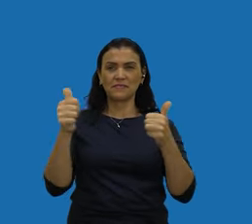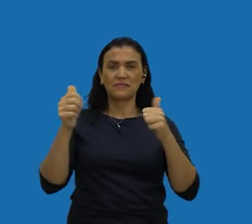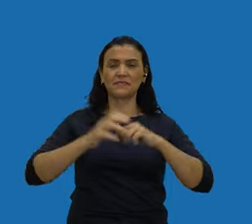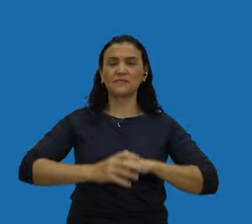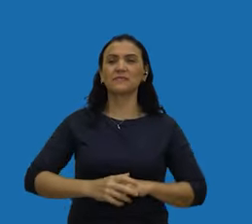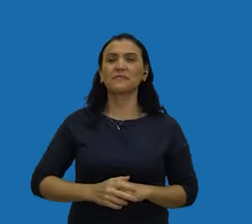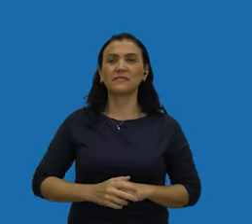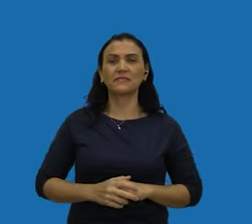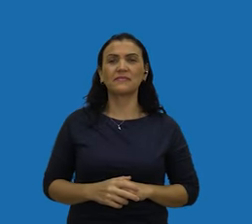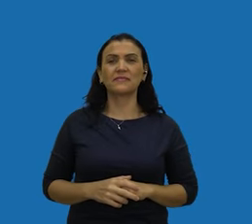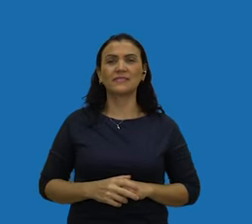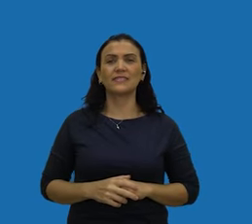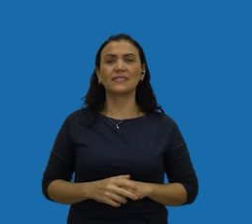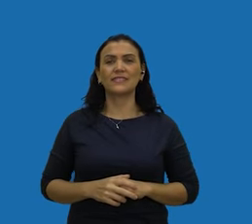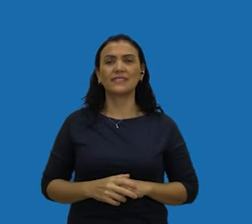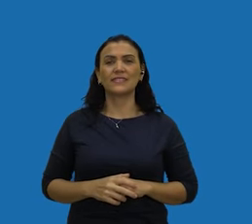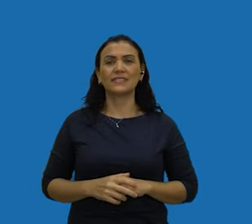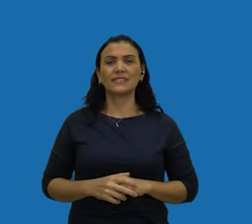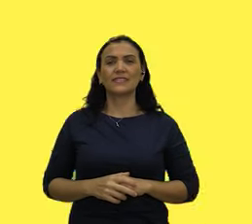demais!